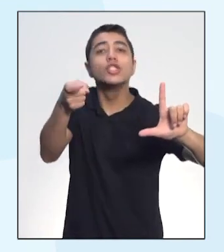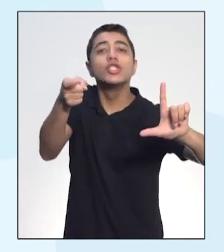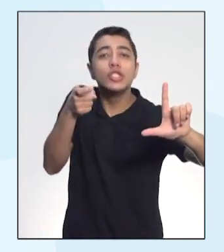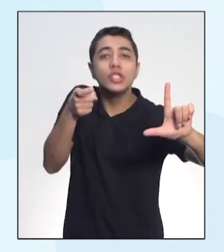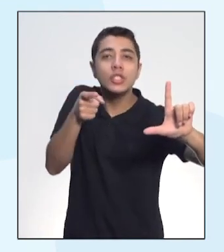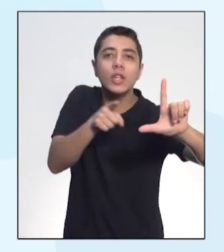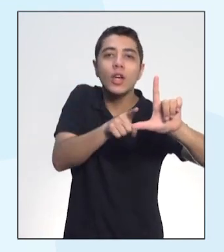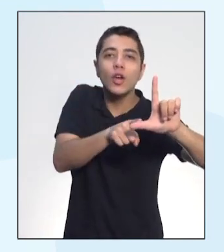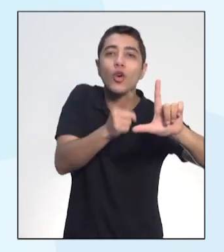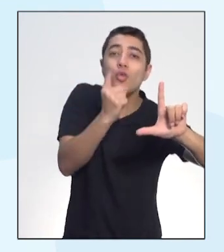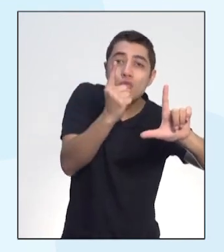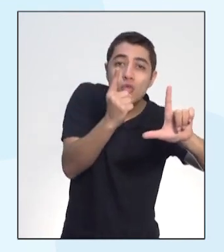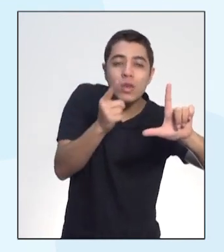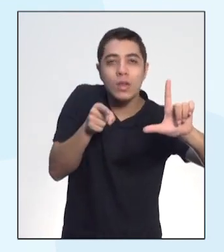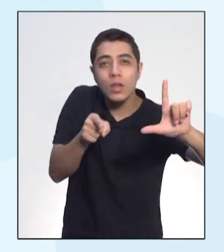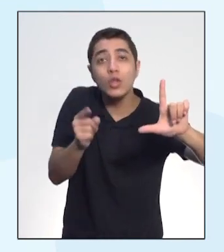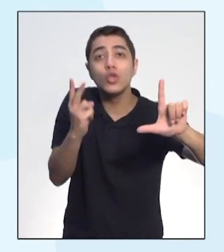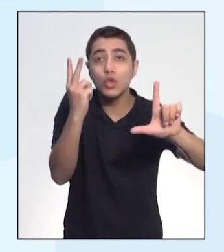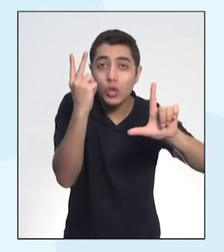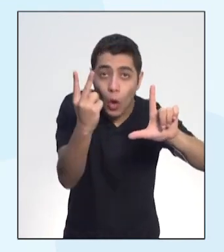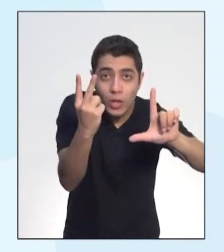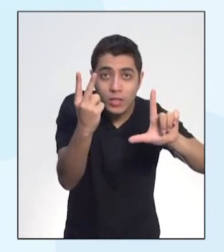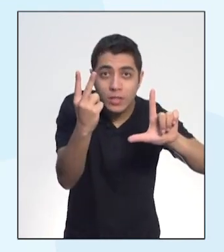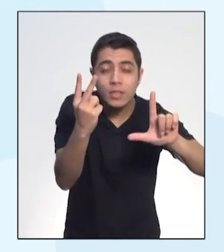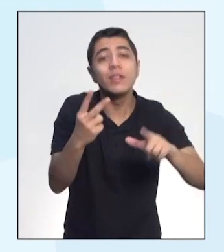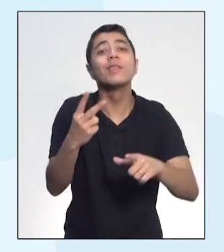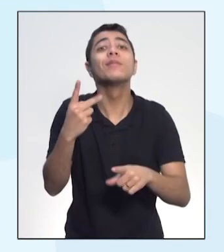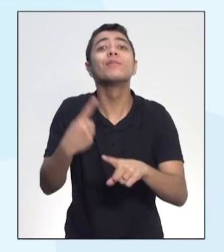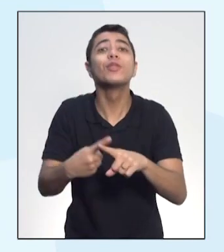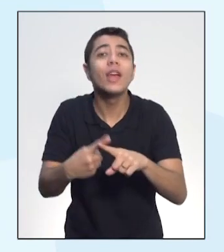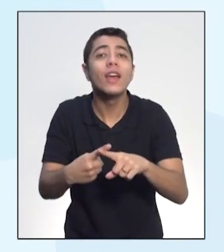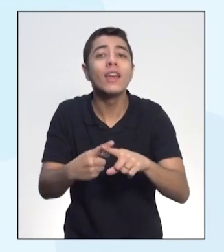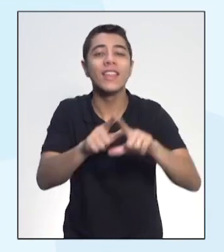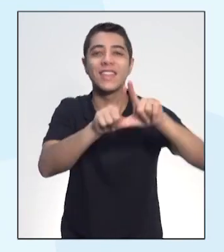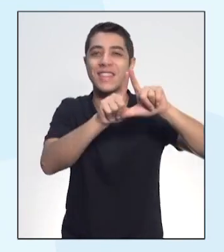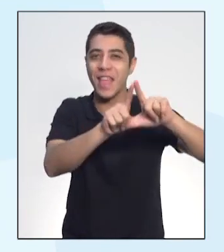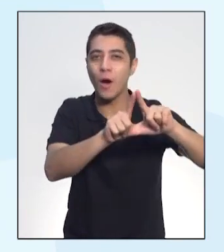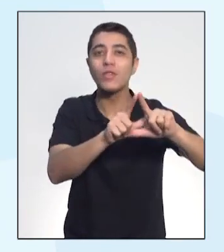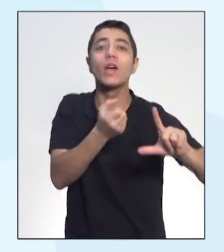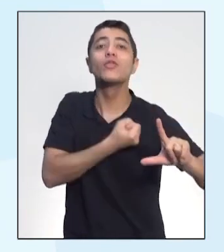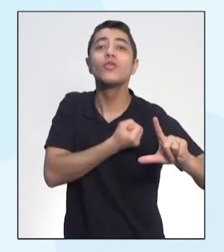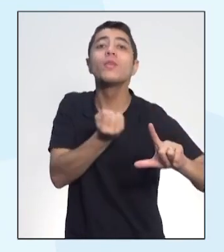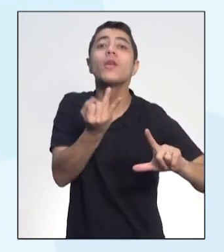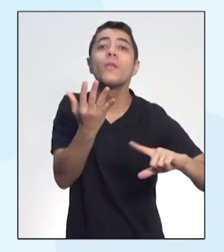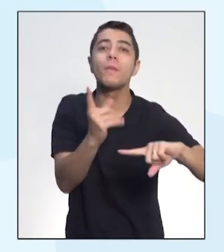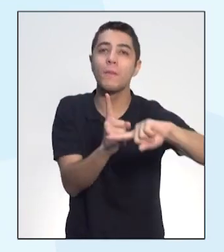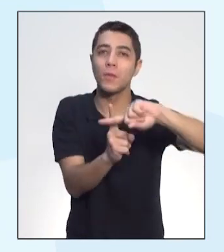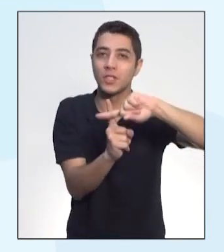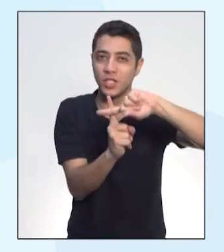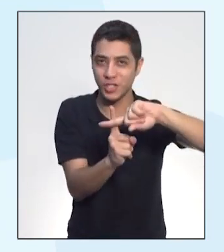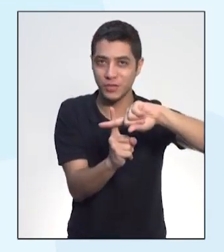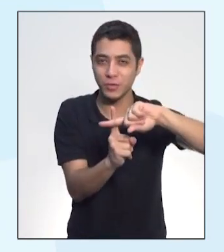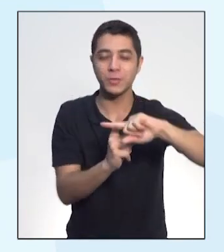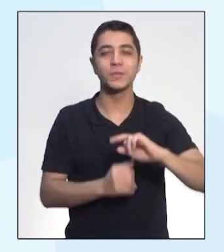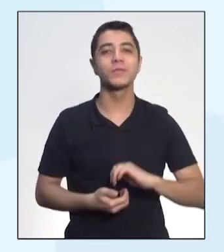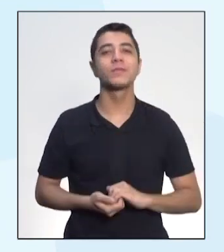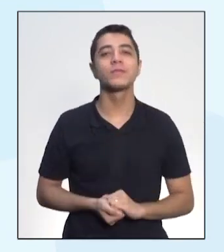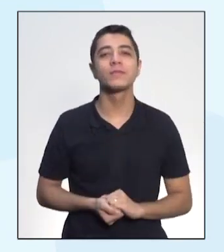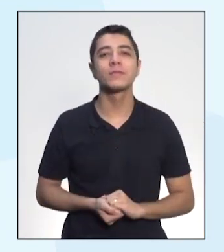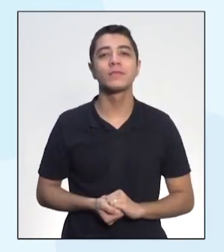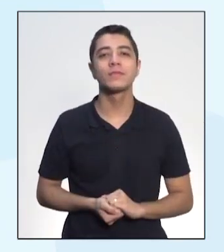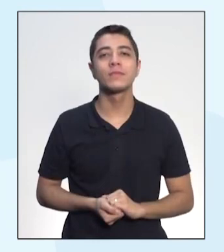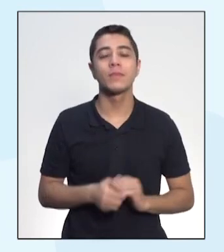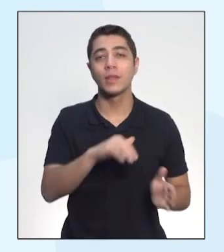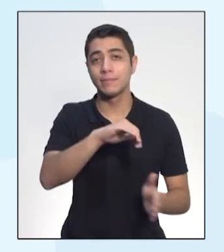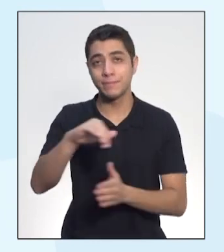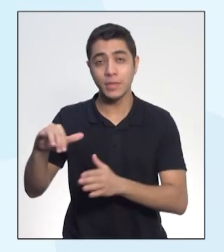dar positivo. Ah, professora, mas e se o delta der 0? O que significa? Ah, significa que eu vou encontrar 2 valores